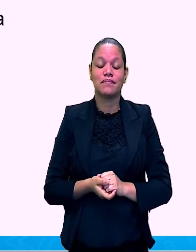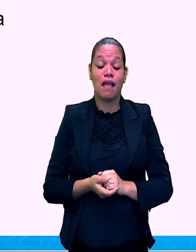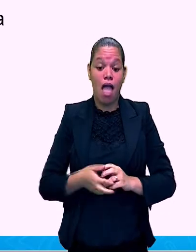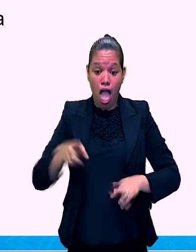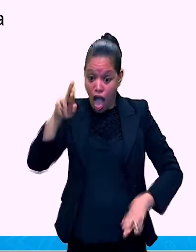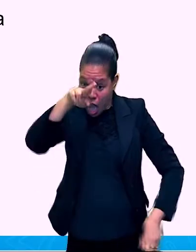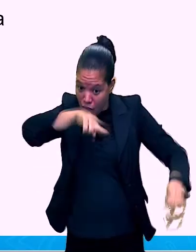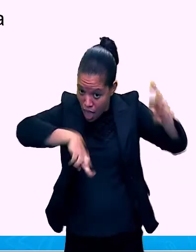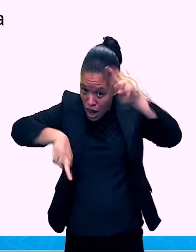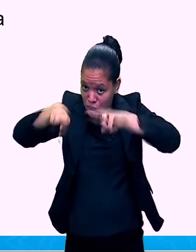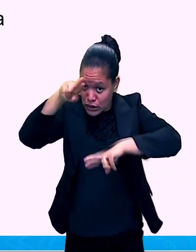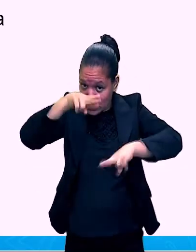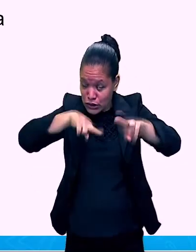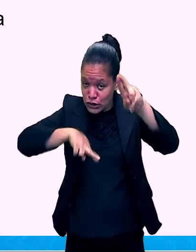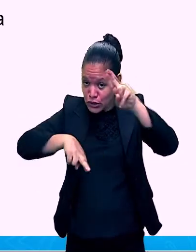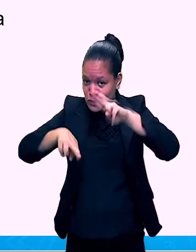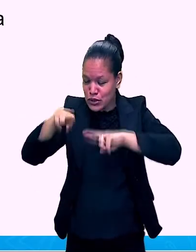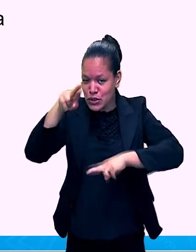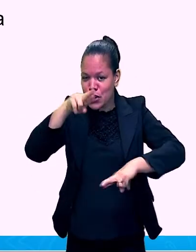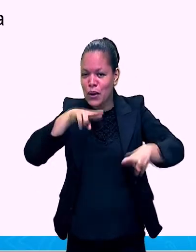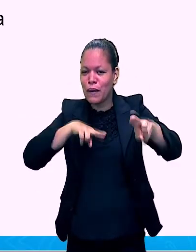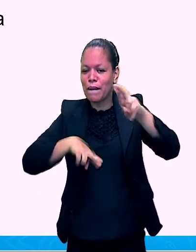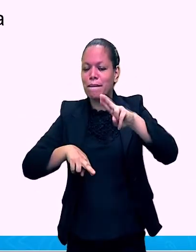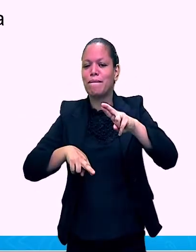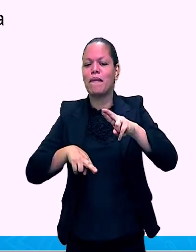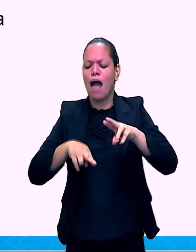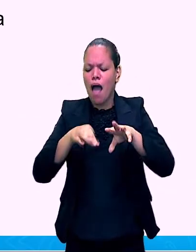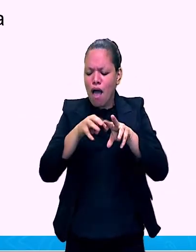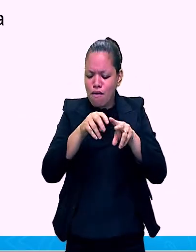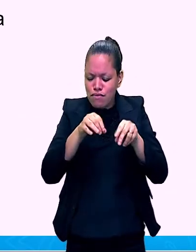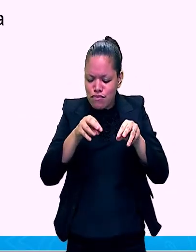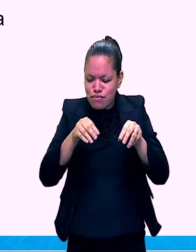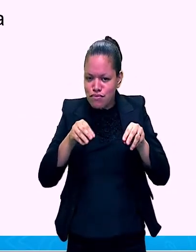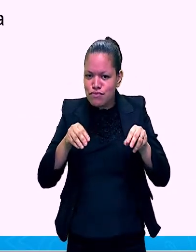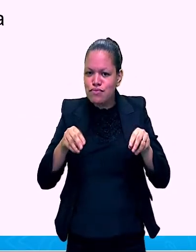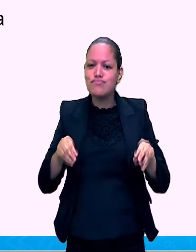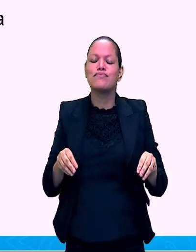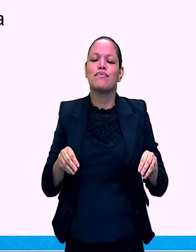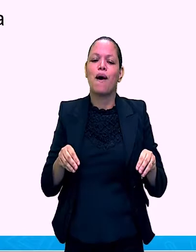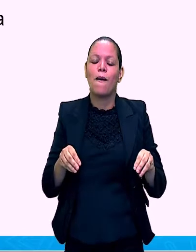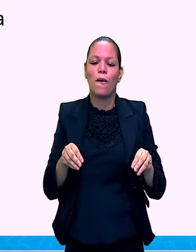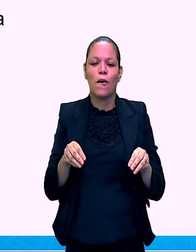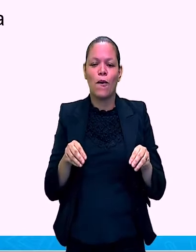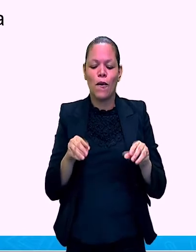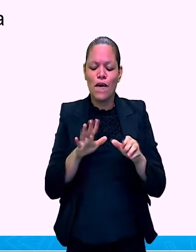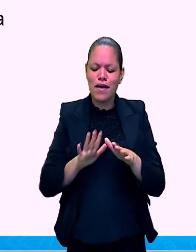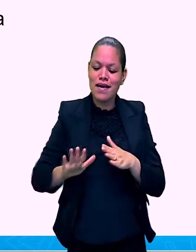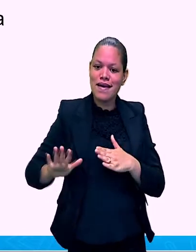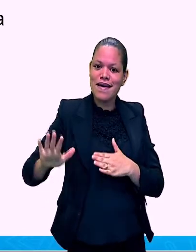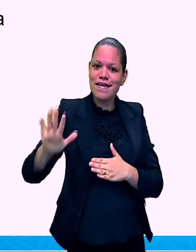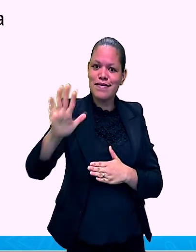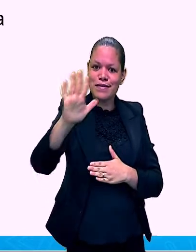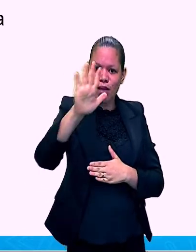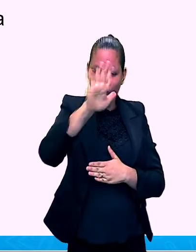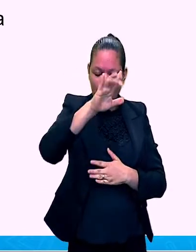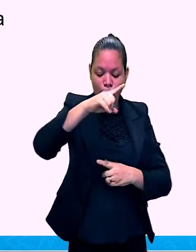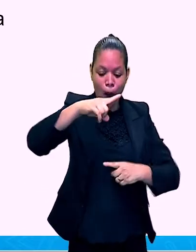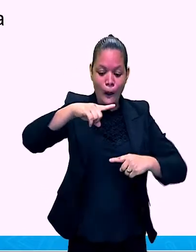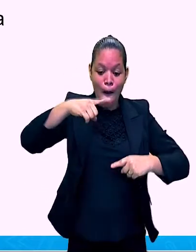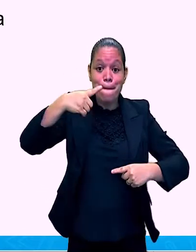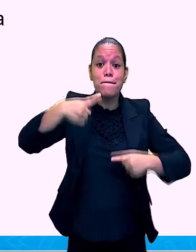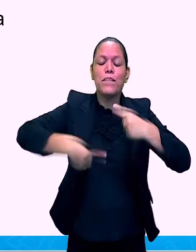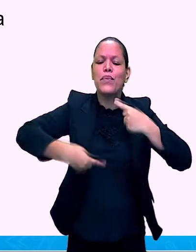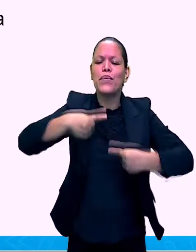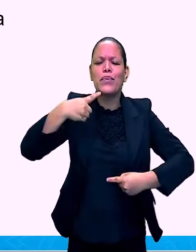território político-econômico, identidade e afeto. Então essas duas coisas elas têm uma